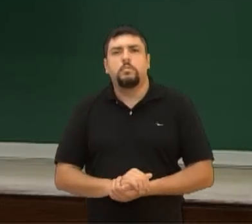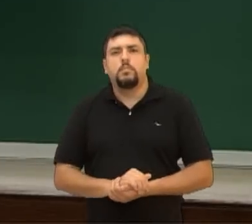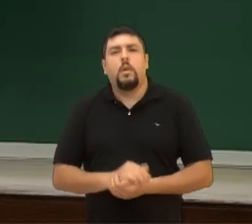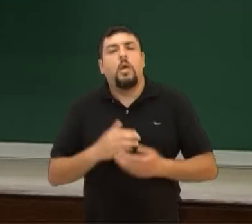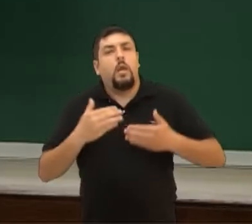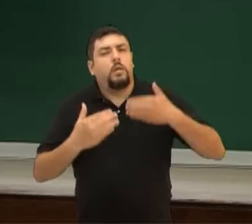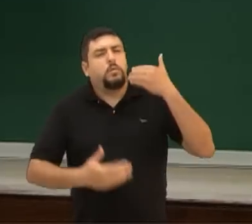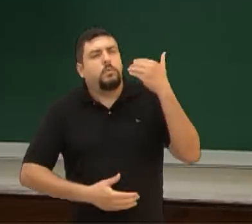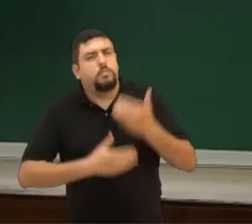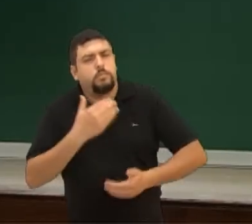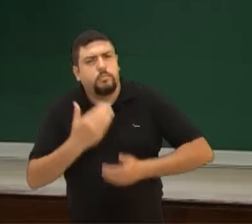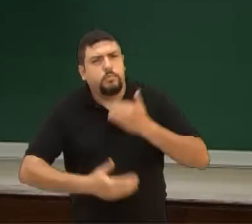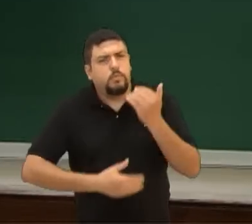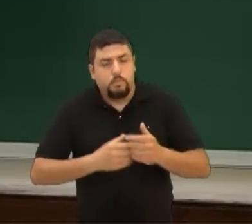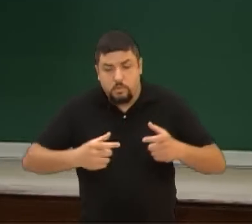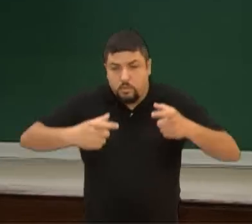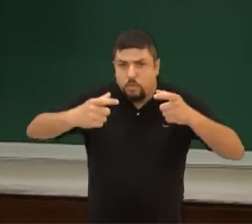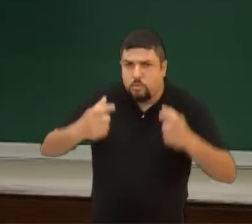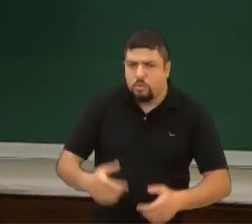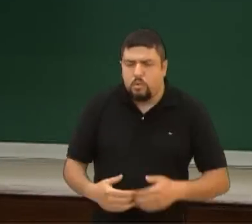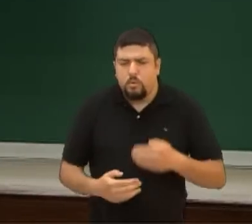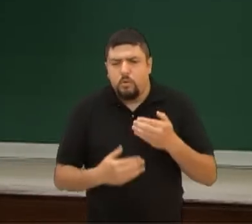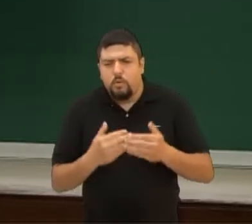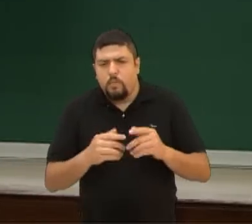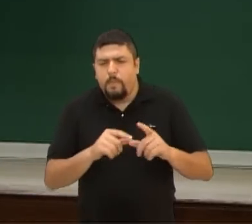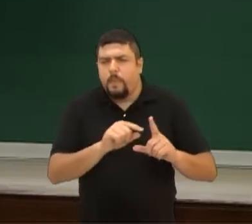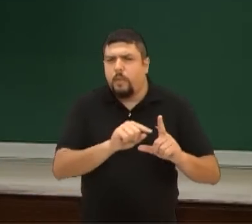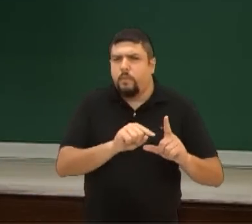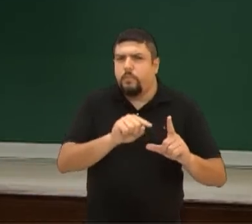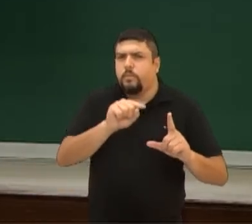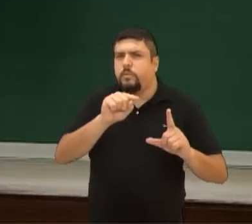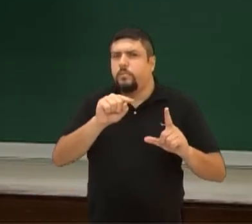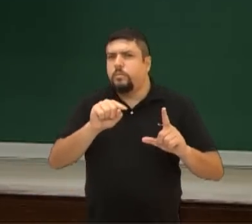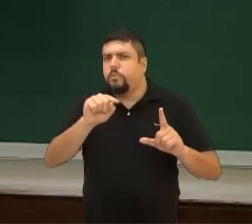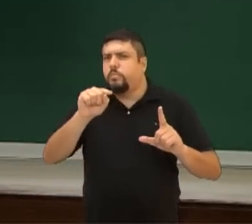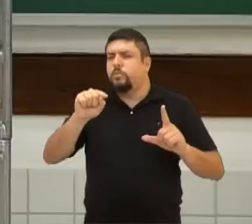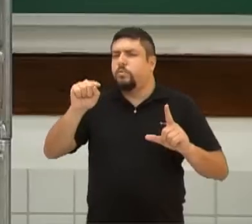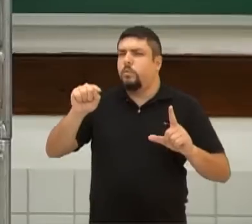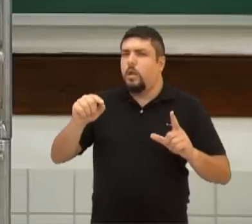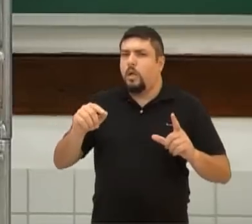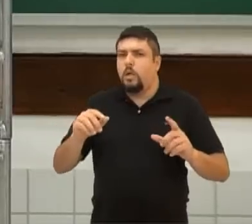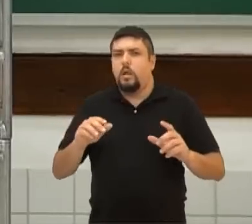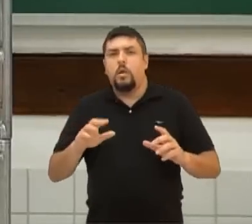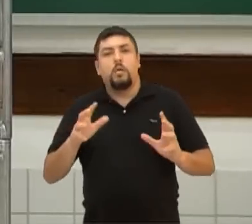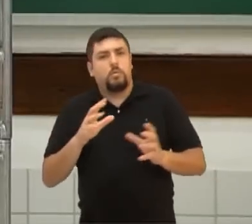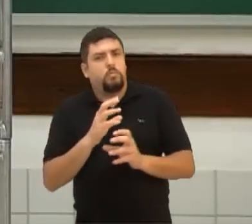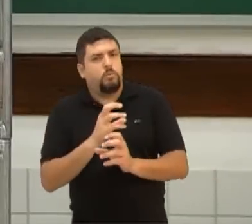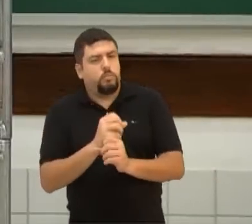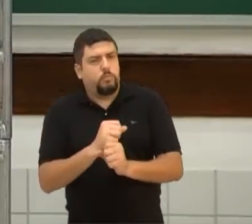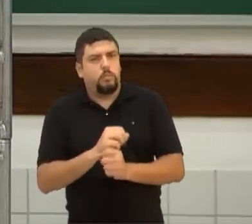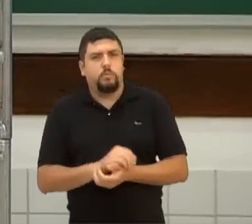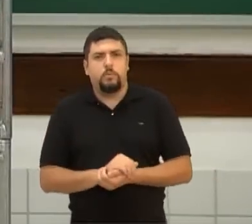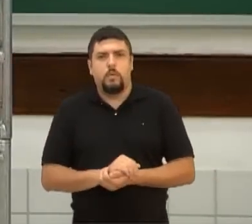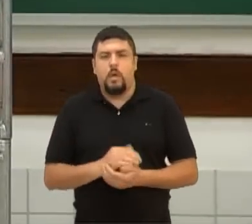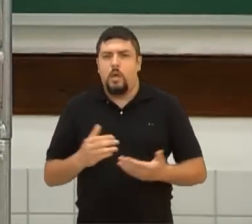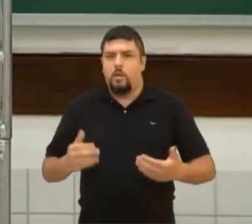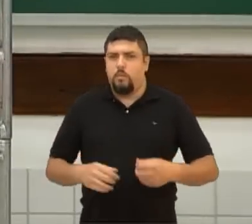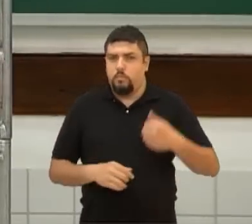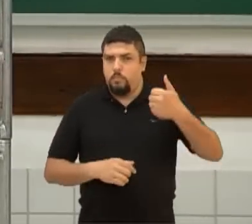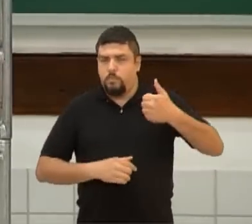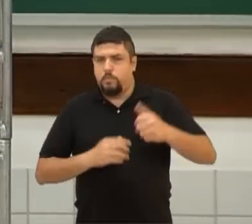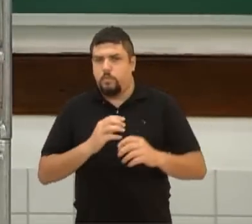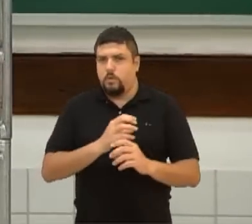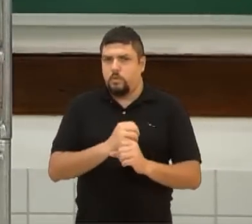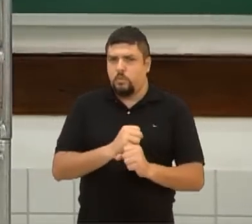tá variando, aumentou um pouquinho, e aí calcule a média aritmética. Vamos começar com o primeiro cálculo ali,